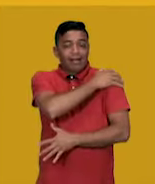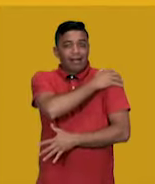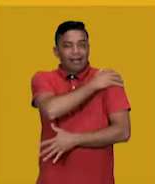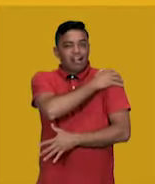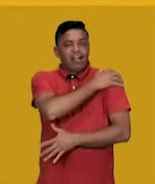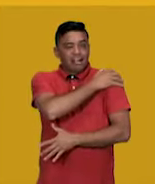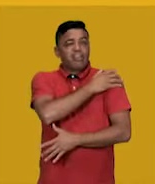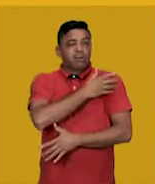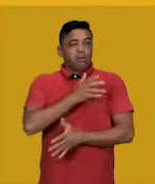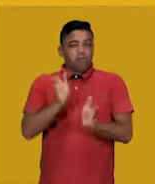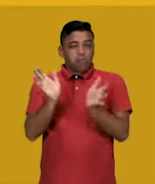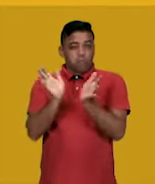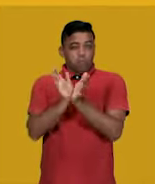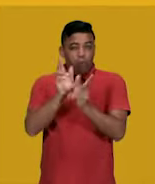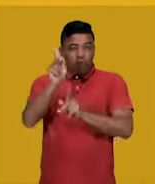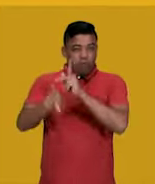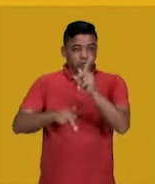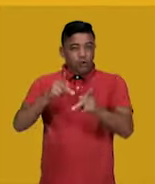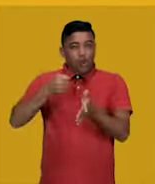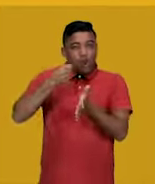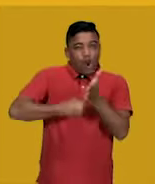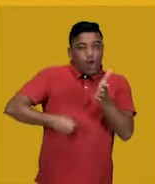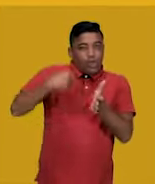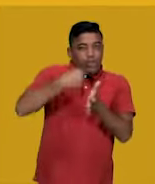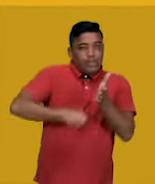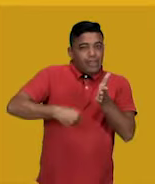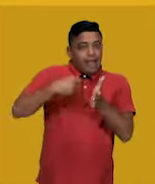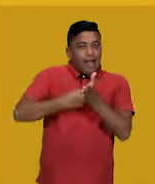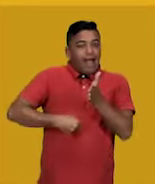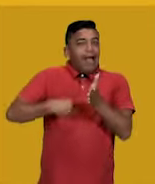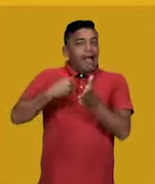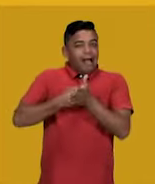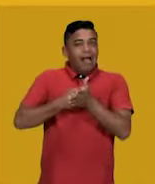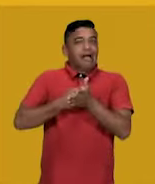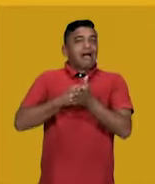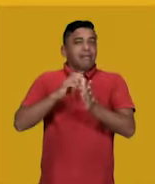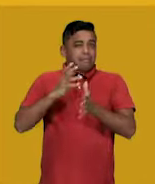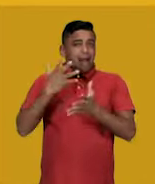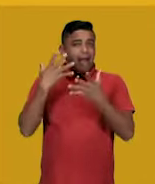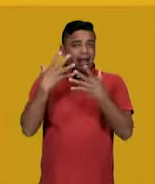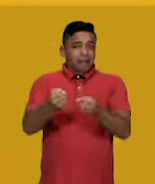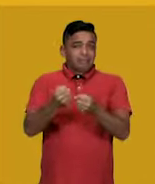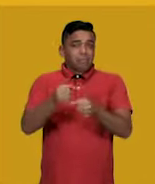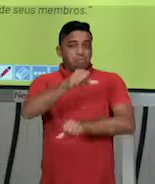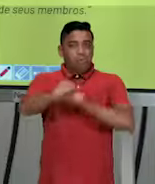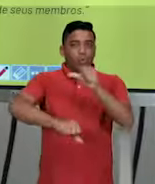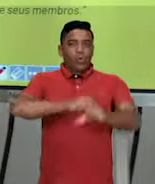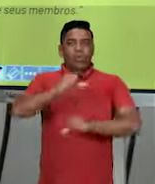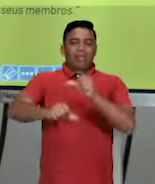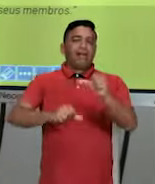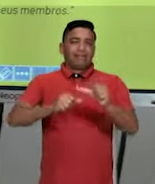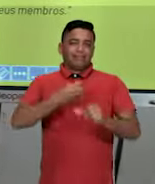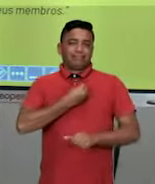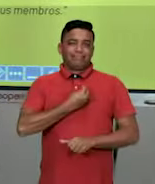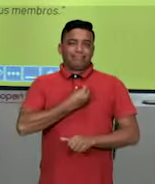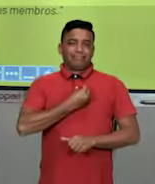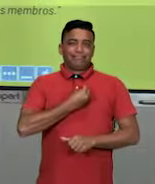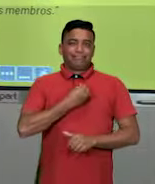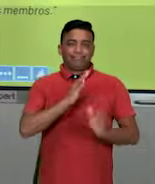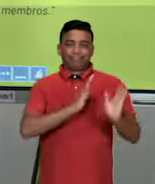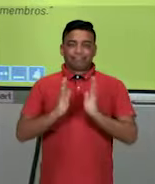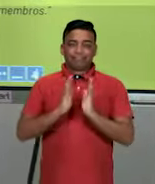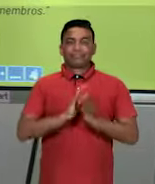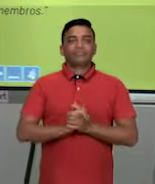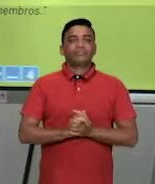e a lutar em defesa de seus membros. Vejam então que aqui eu tenho